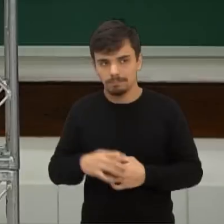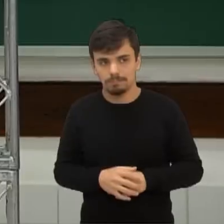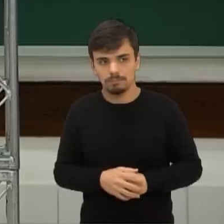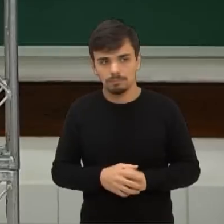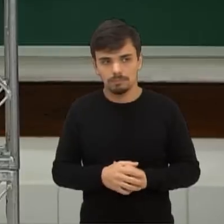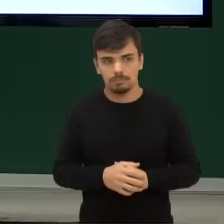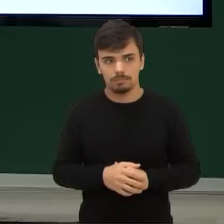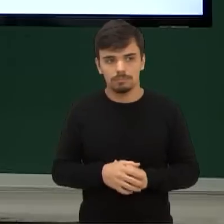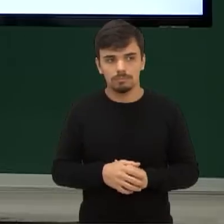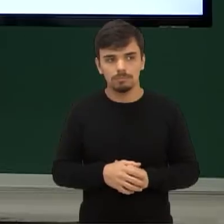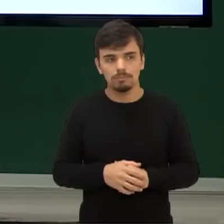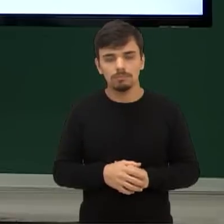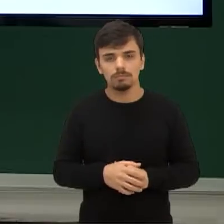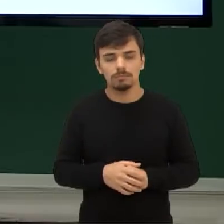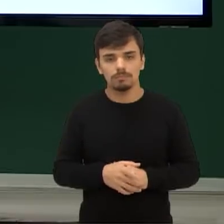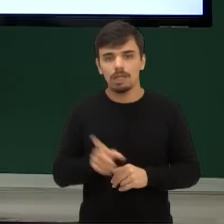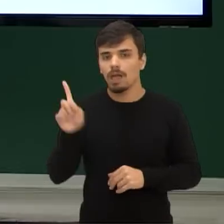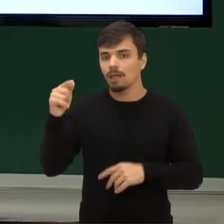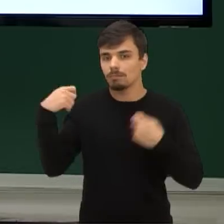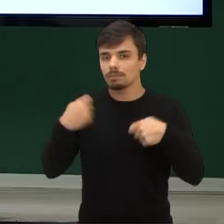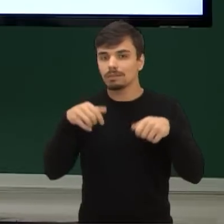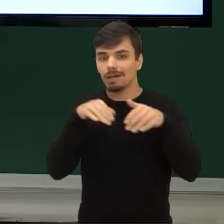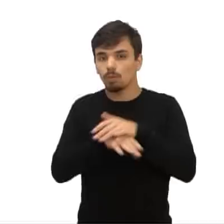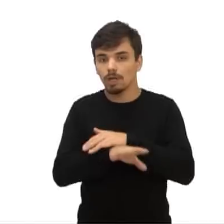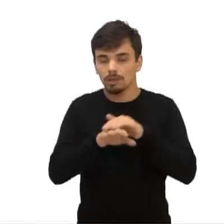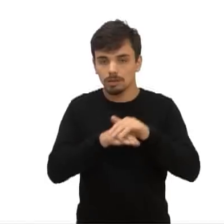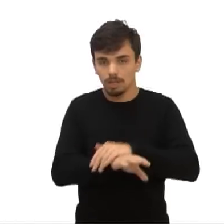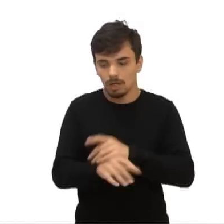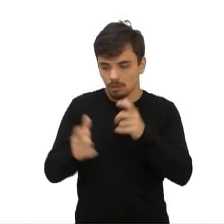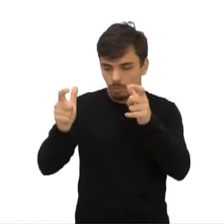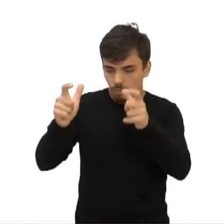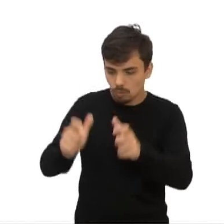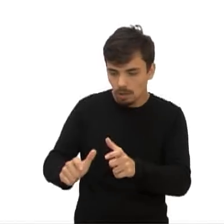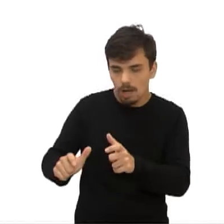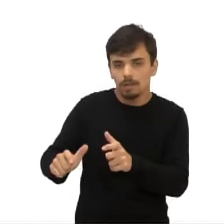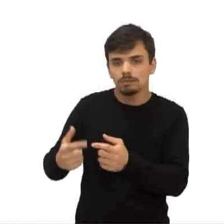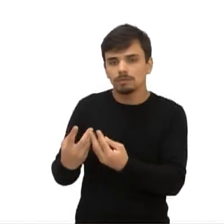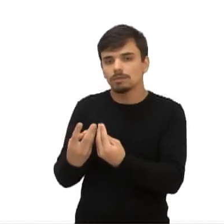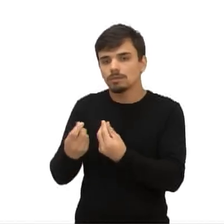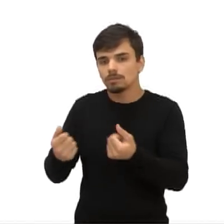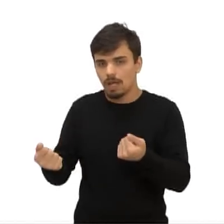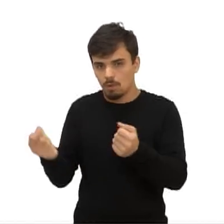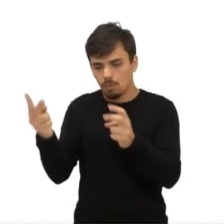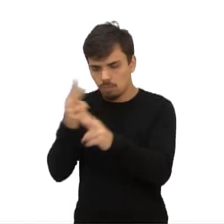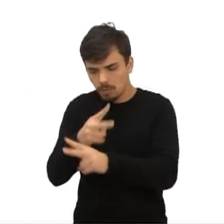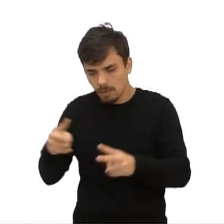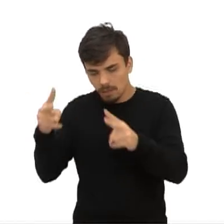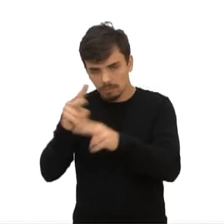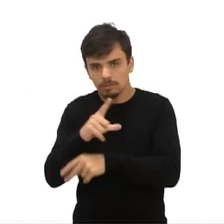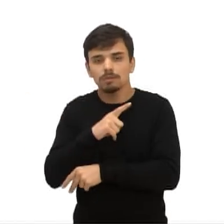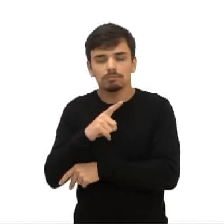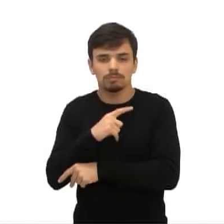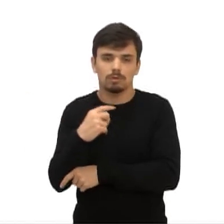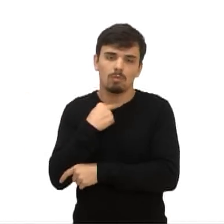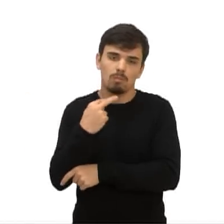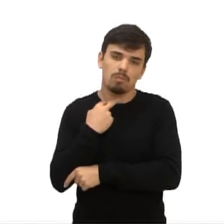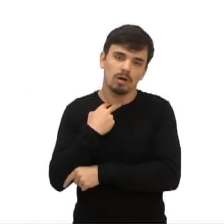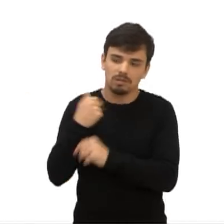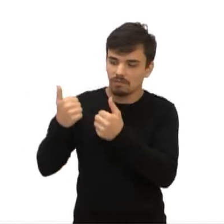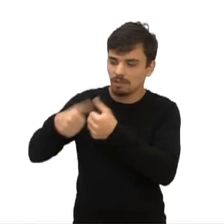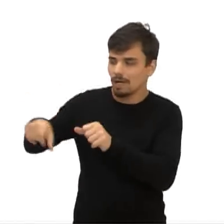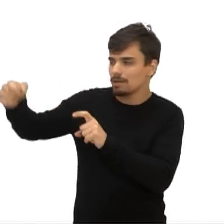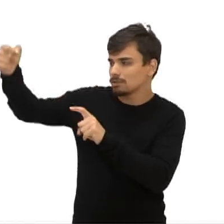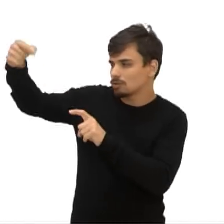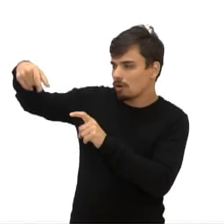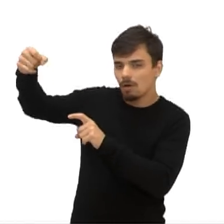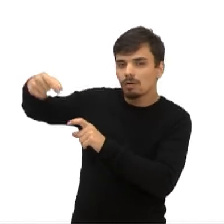só. Ela deve ficar armazenada, guardada em locais secos e arejados. Não dá para ficar exposta ao